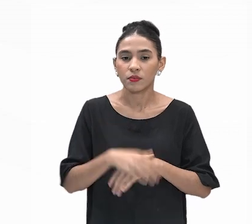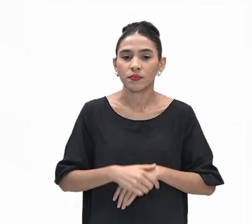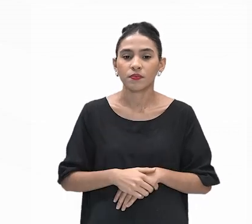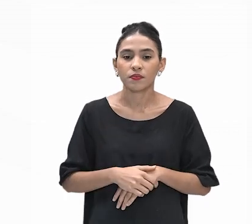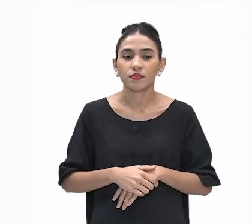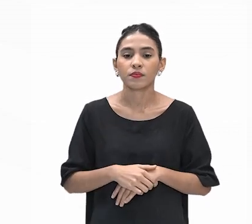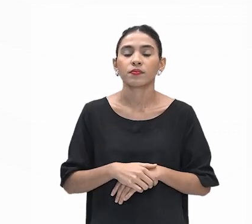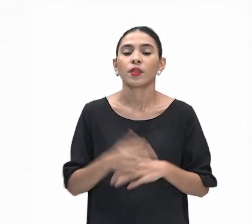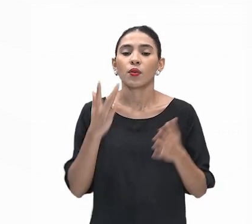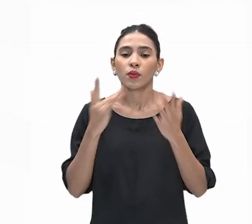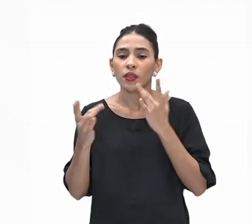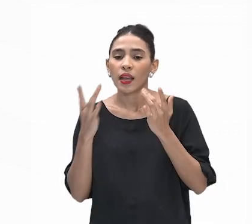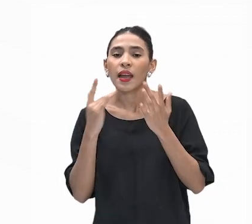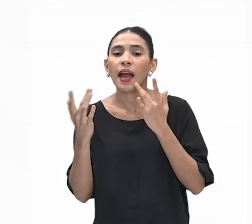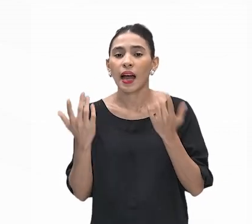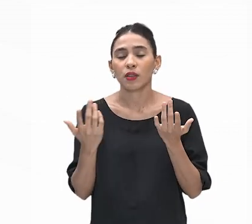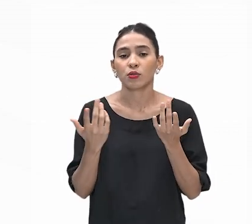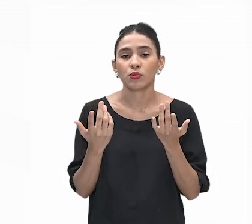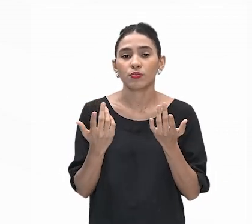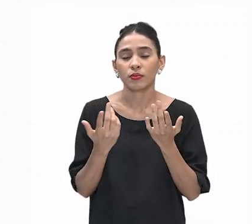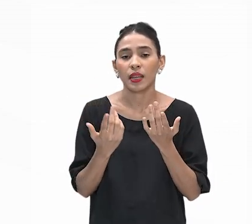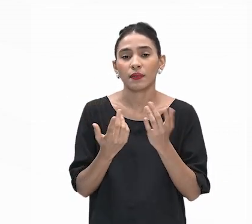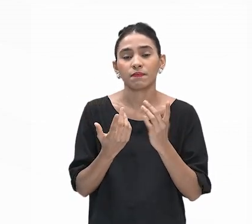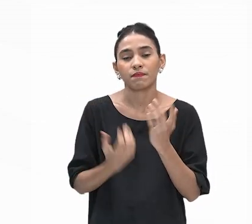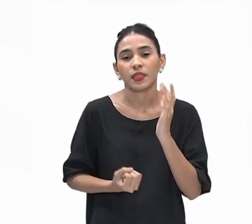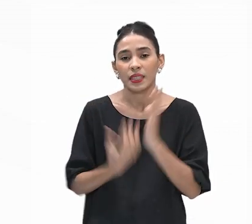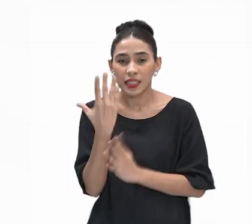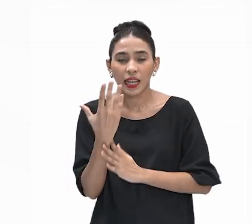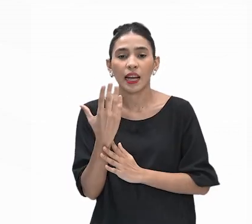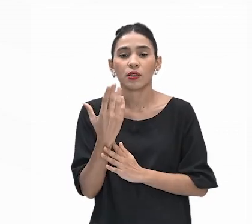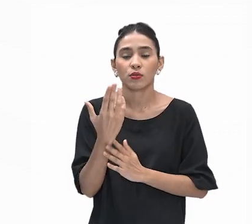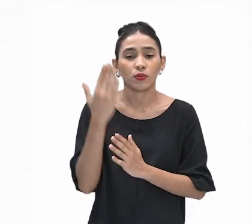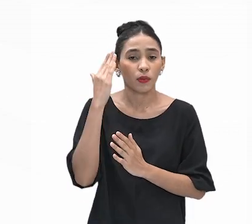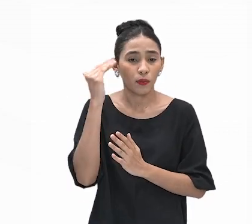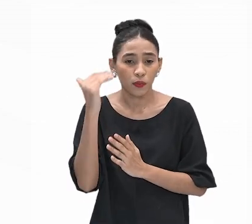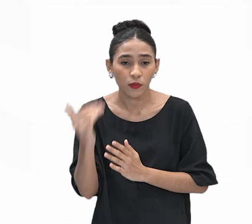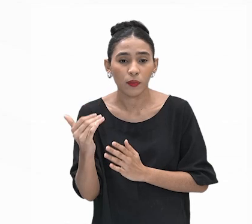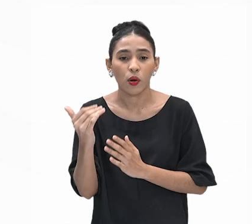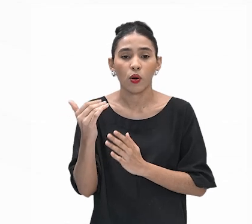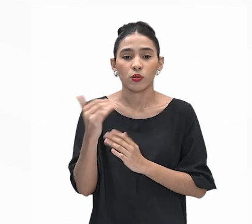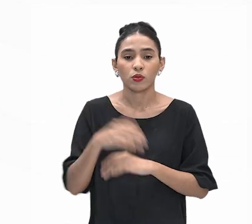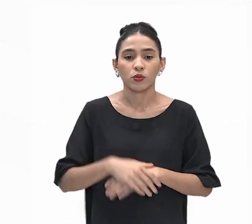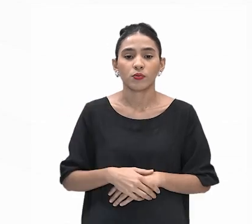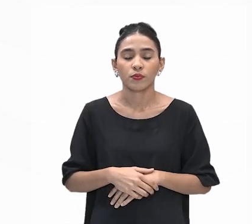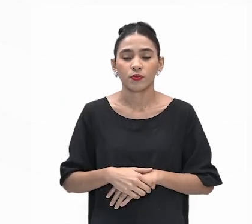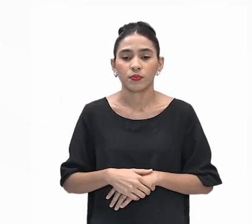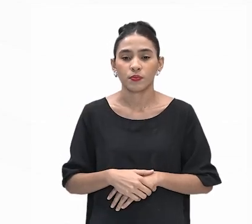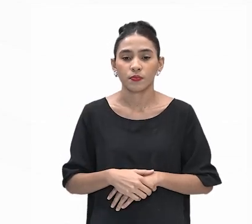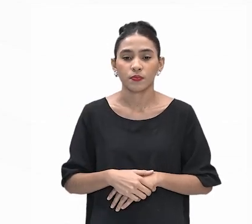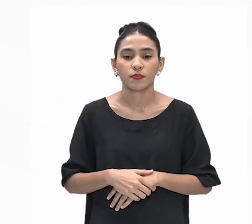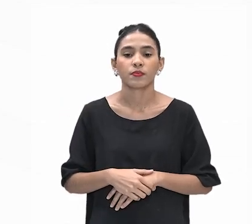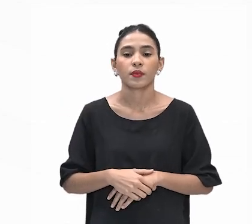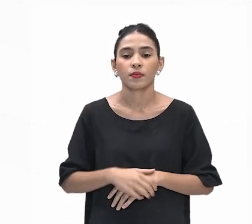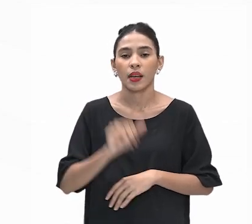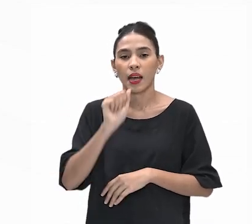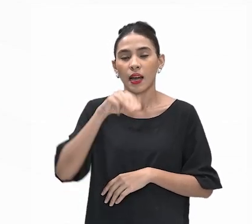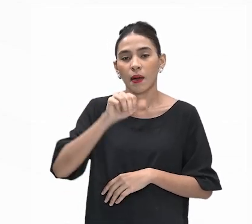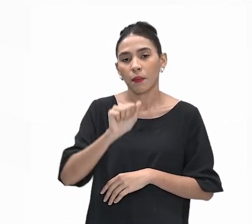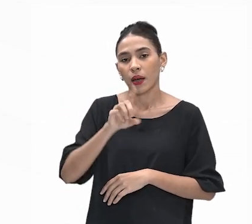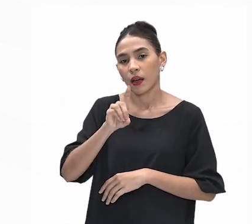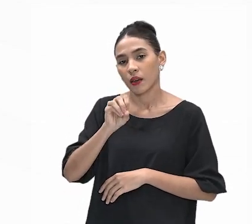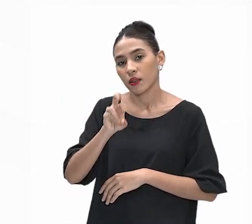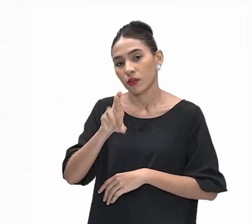O teatro, feito por amadores, desaparecera quase que completamente. Então, o amadorismo não tinha